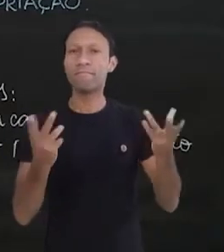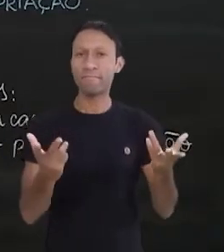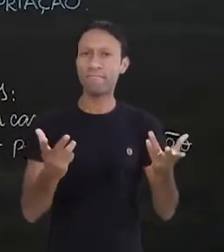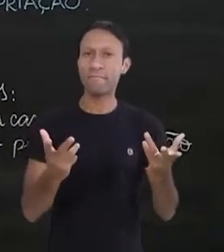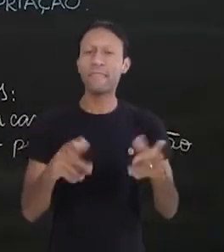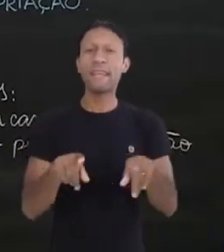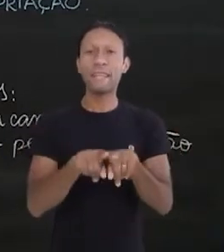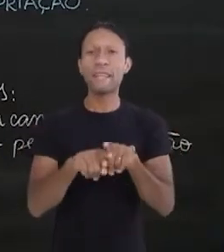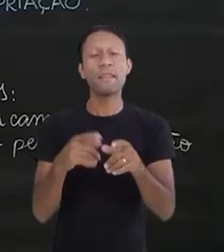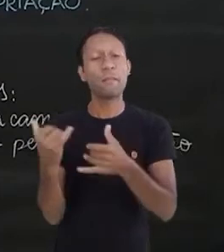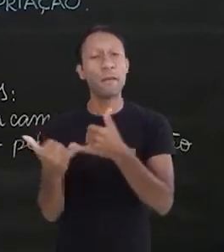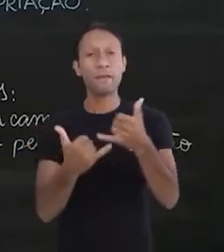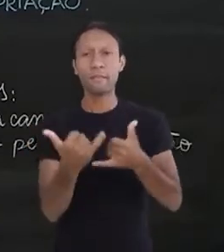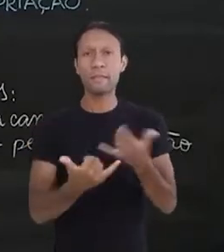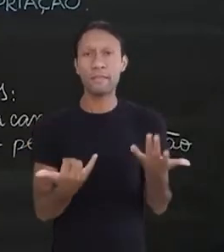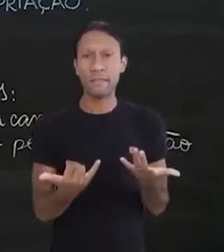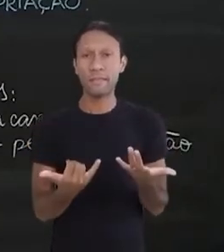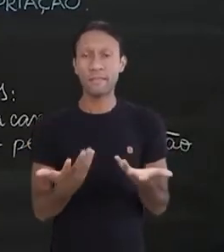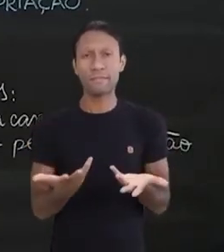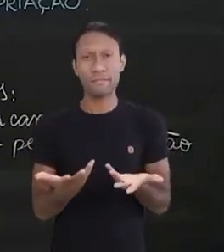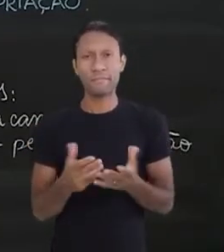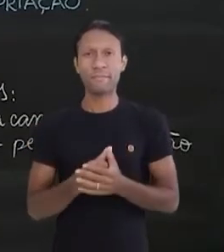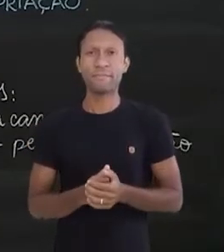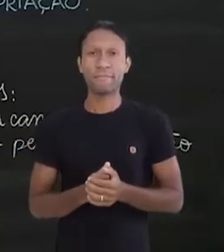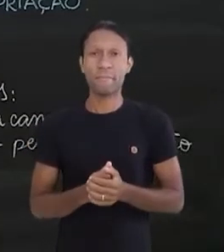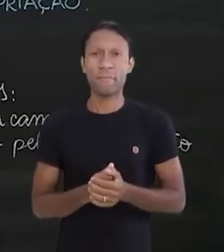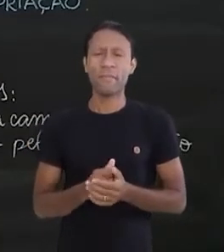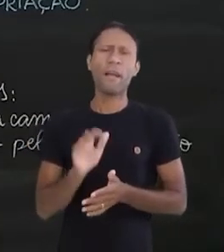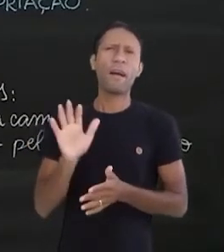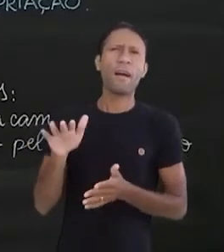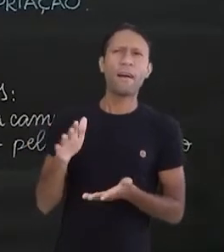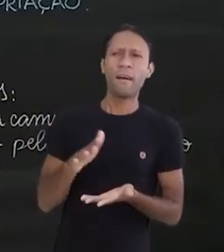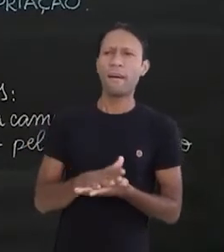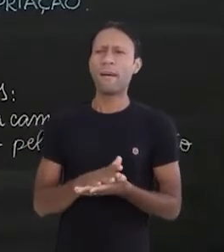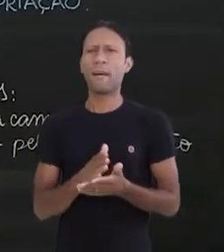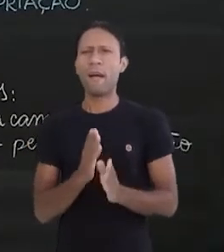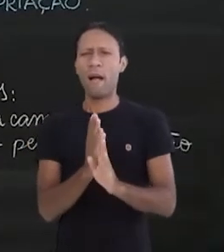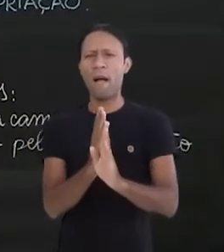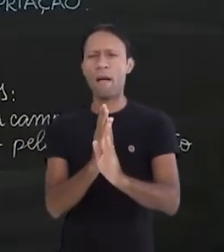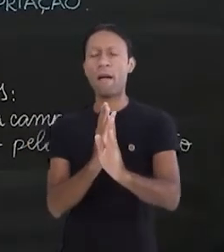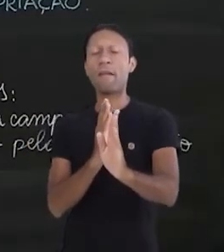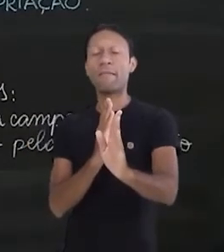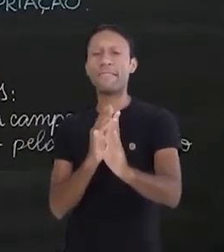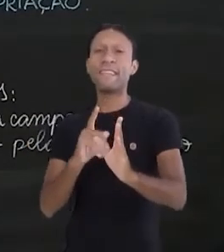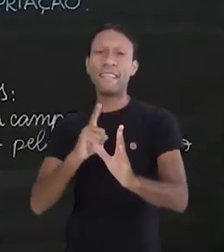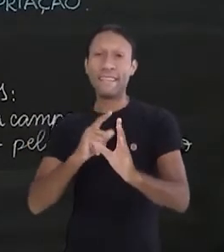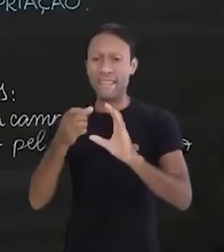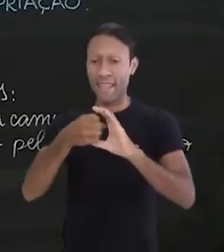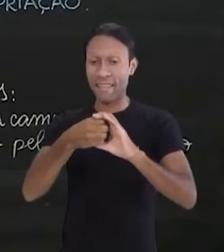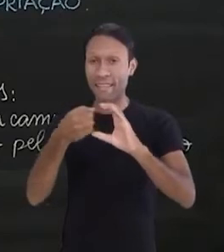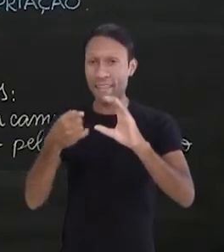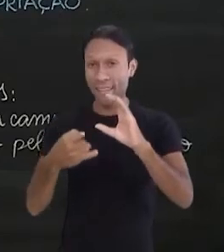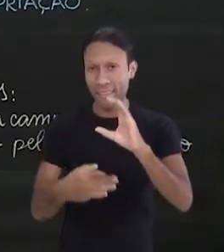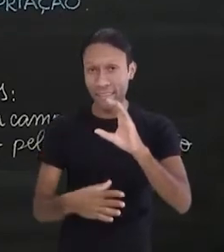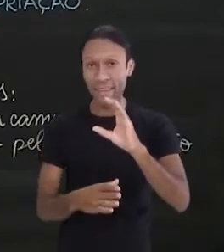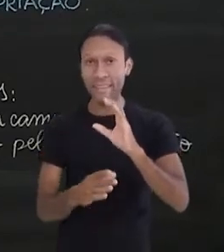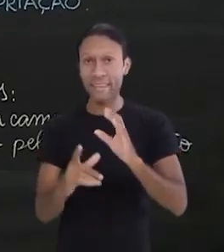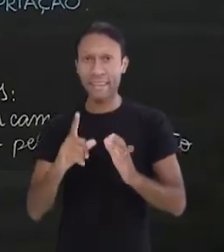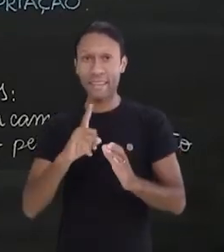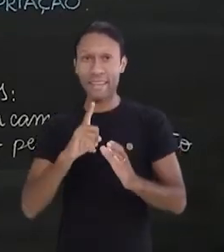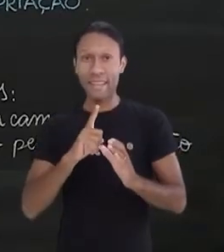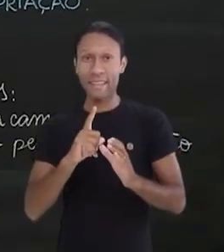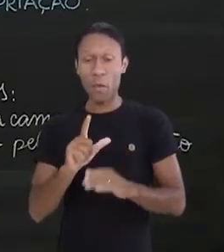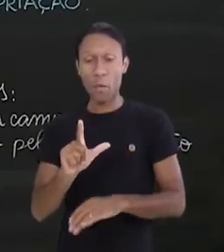Dessa maneira, nós temos o conceito de fronteira. Há essa característica de delimitação, há um